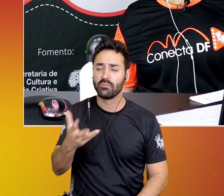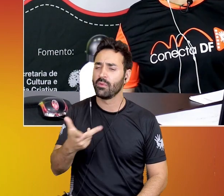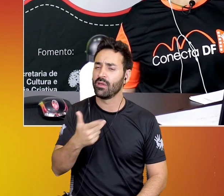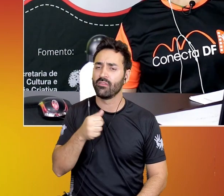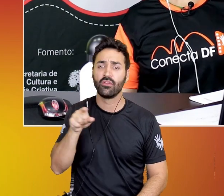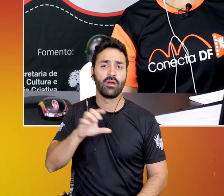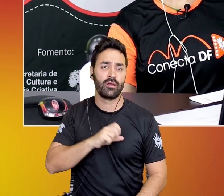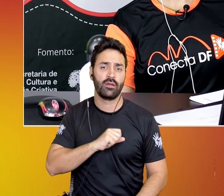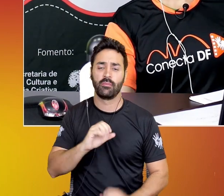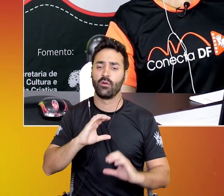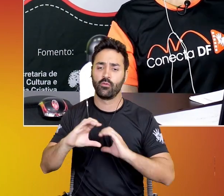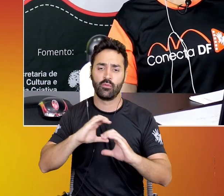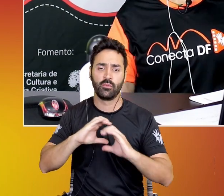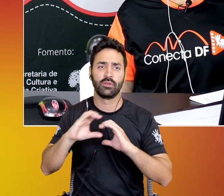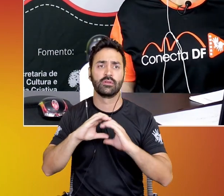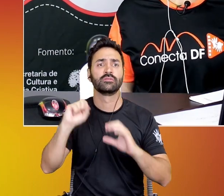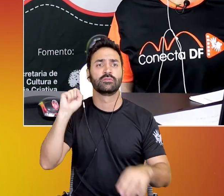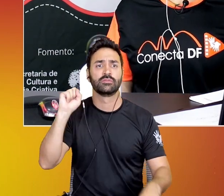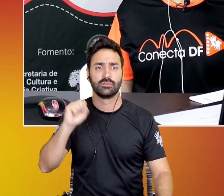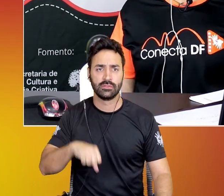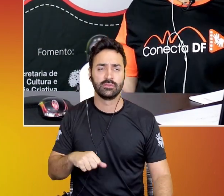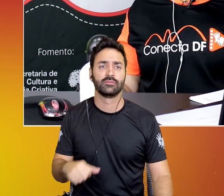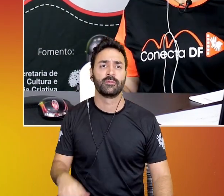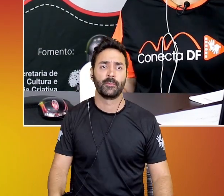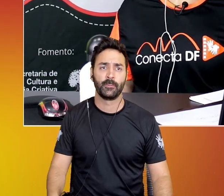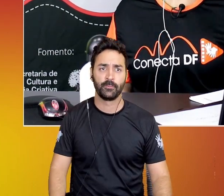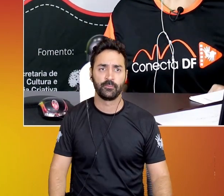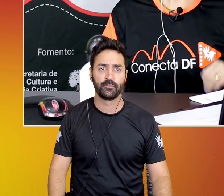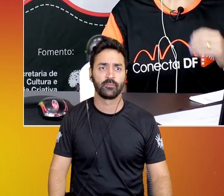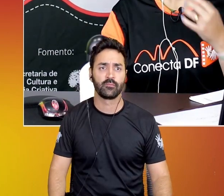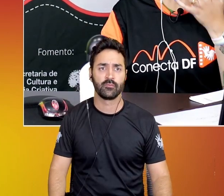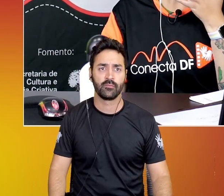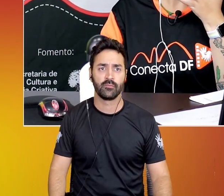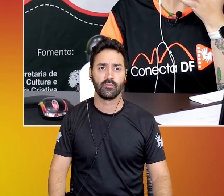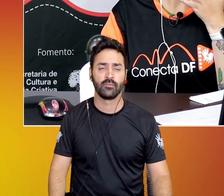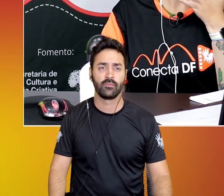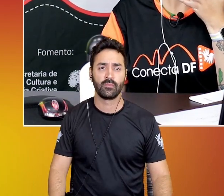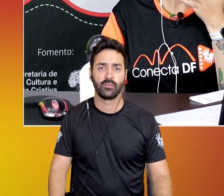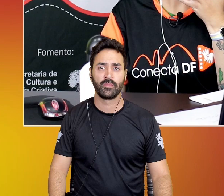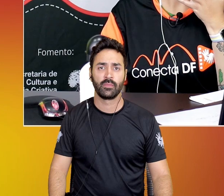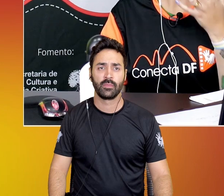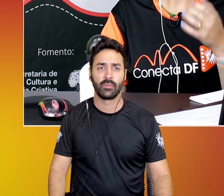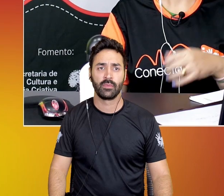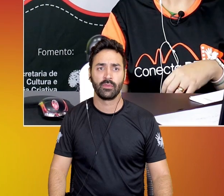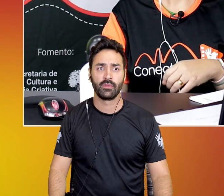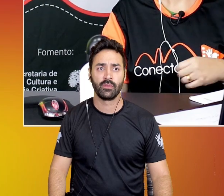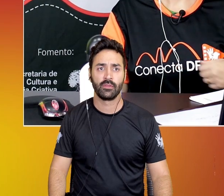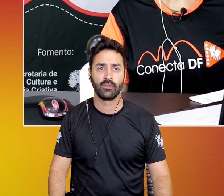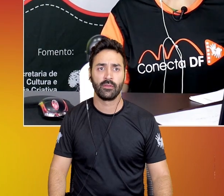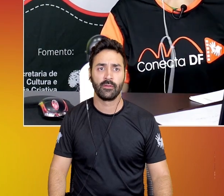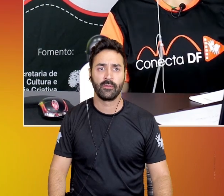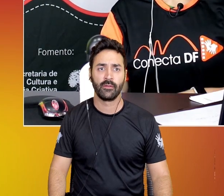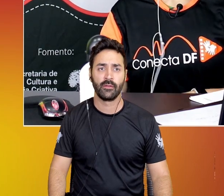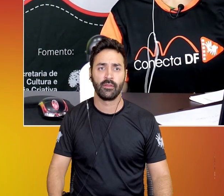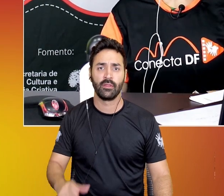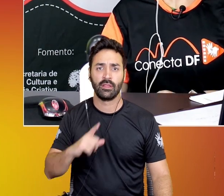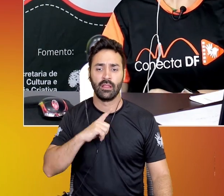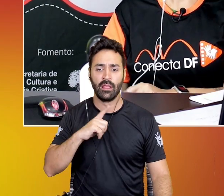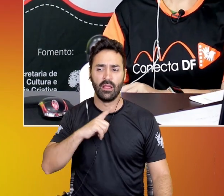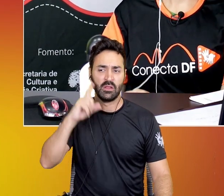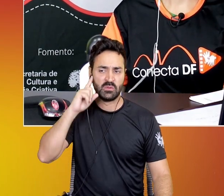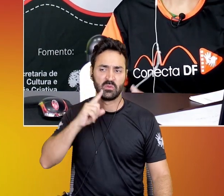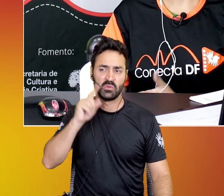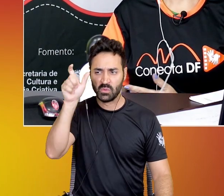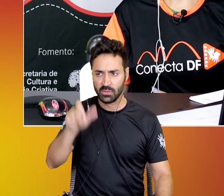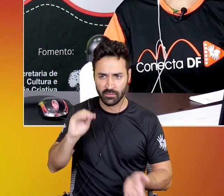muito boa que eu tive. Não preciso, eles não têm essa, como o povo diz que eles têm falta de paciência. Não, ele